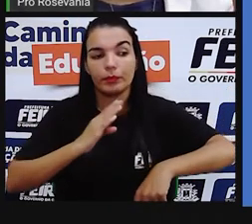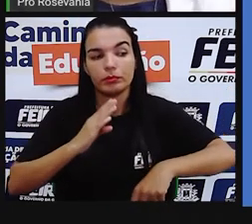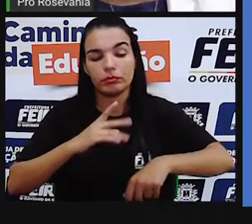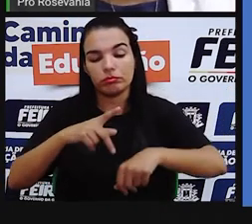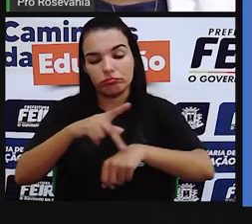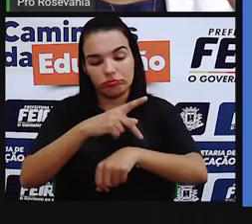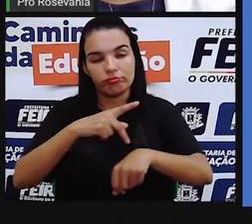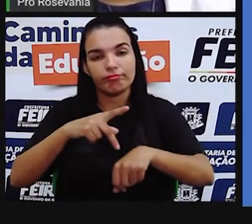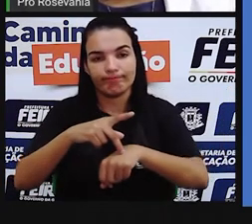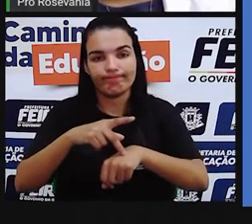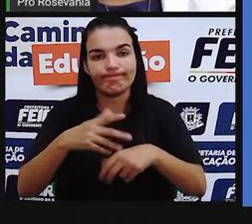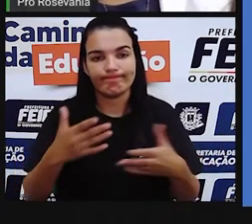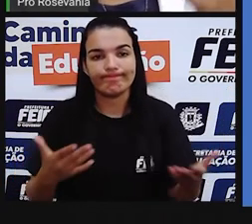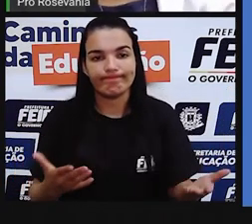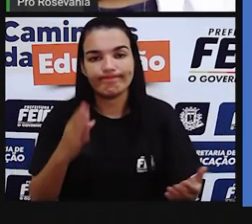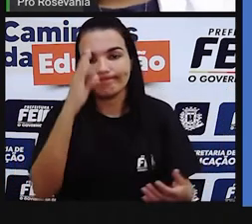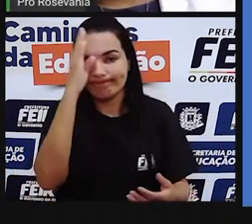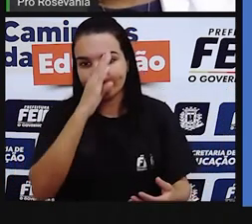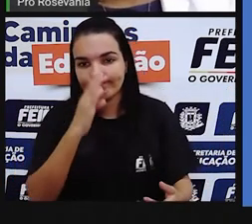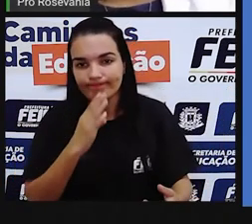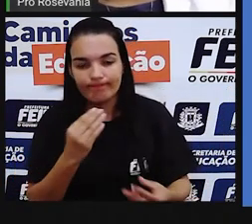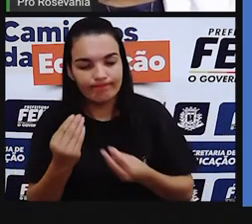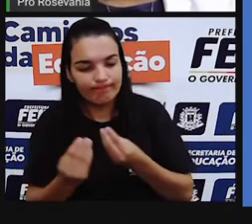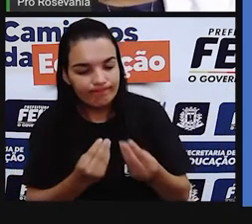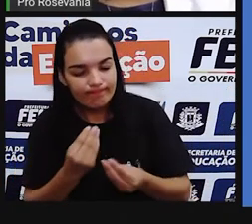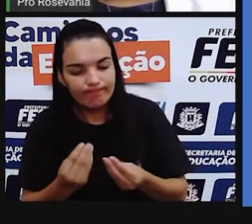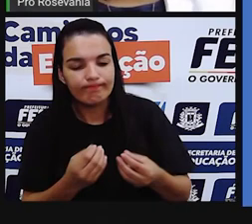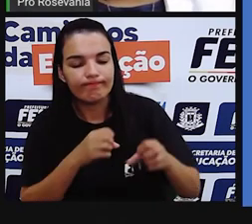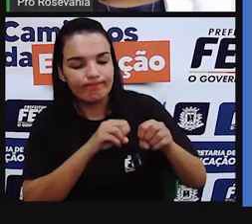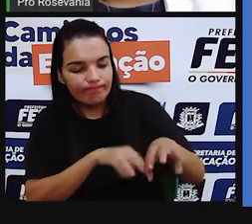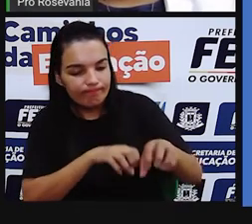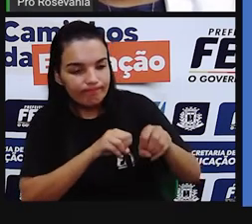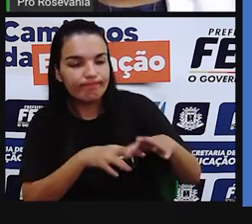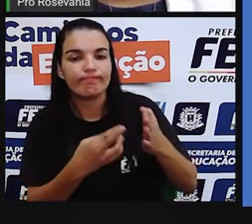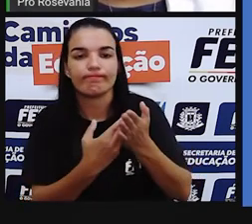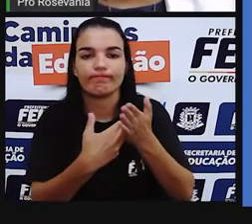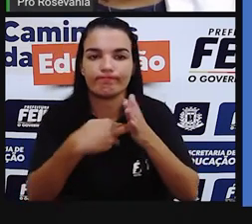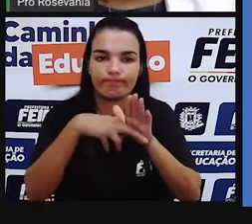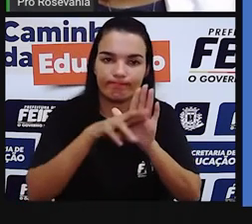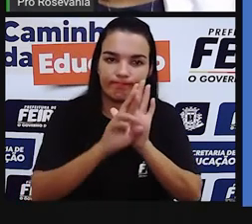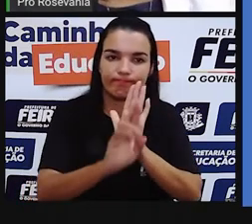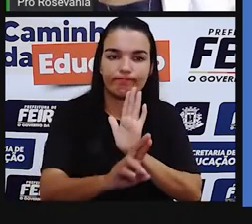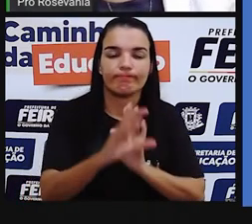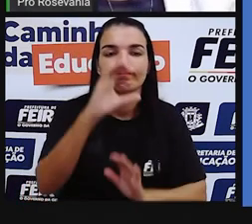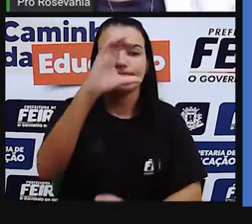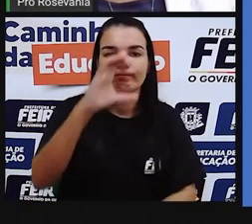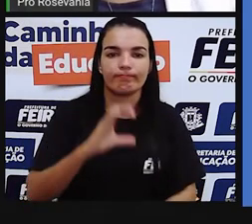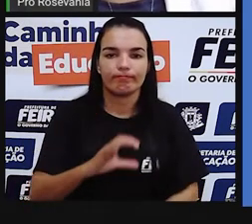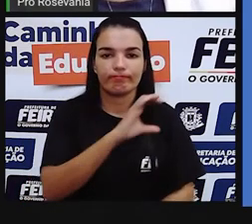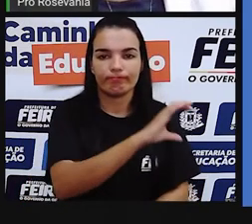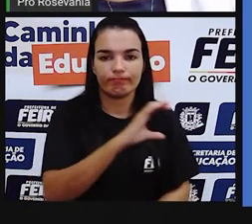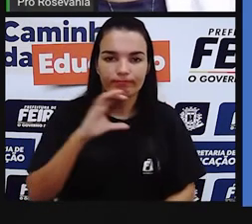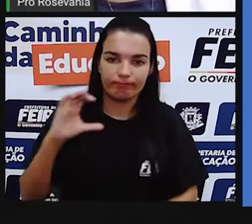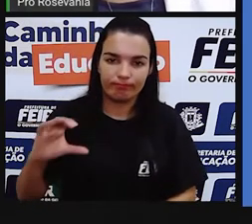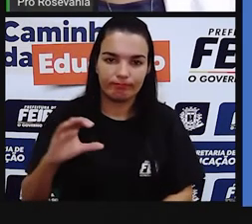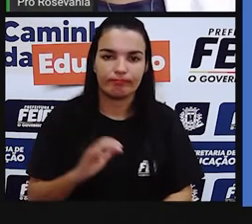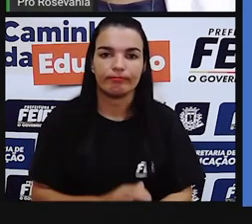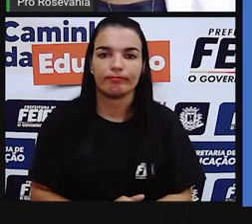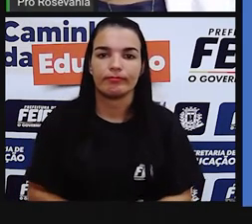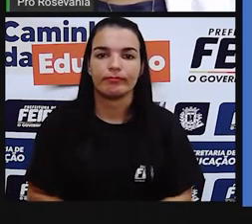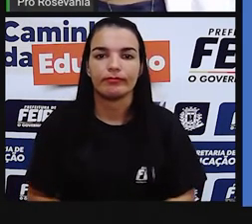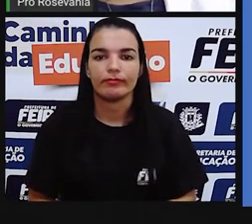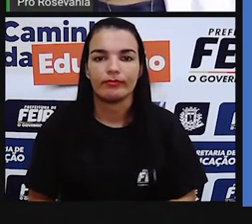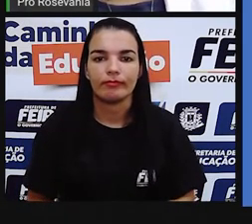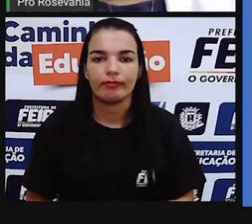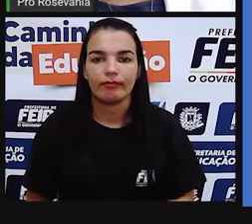com a estrutura, formatos como era antes, né, não mudou muita coisa, principalmente a fachada. Então a gente percebe